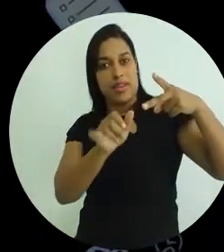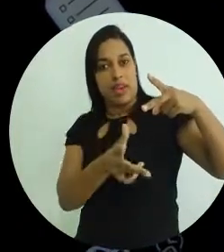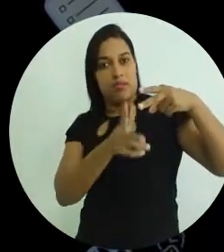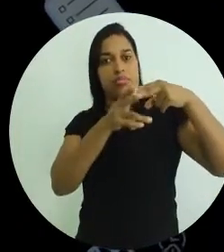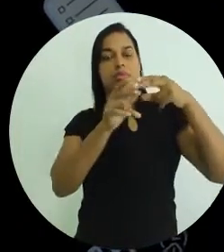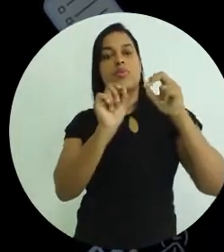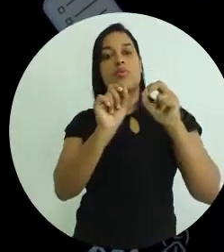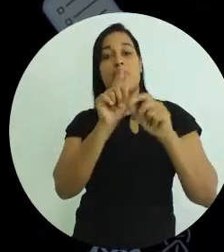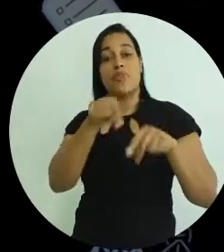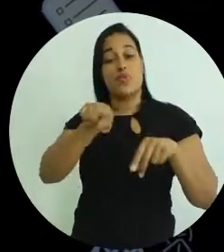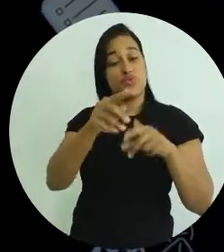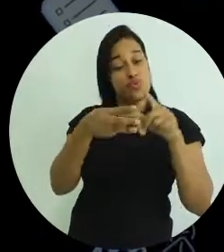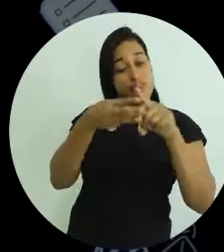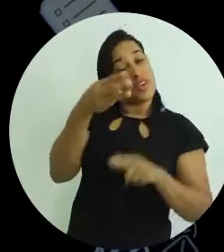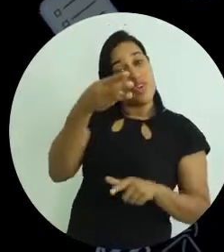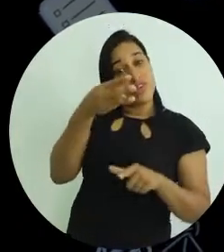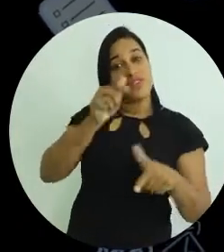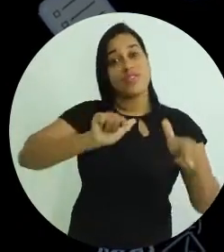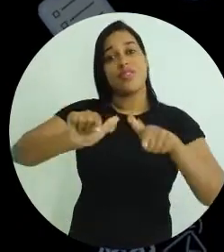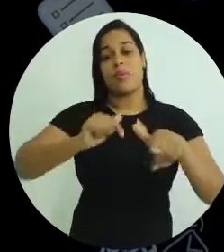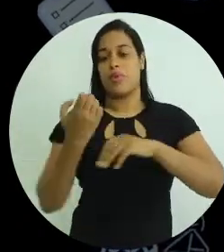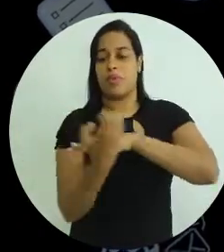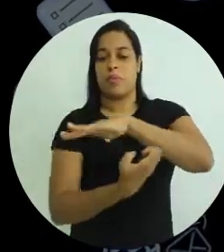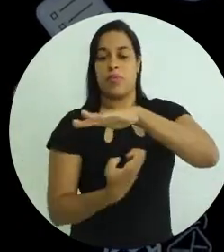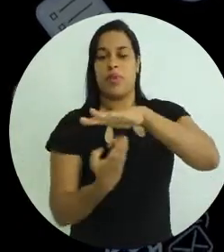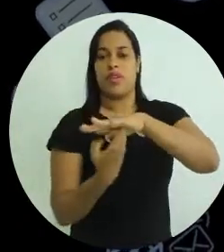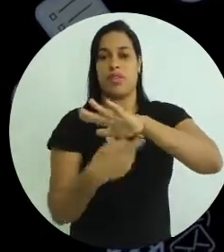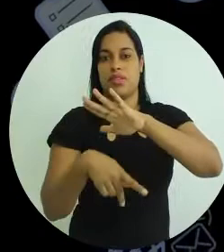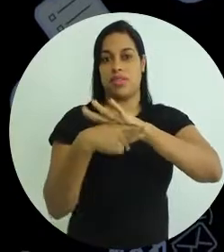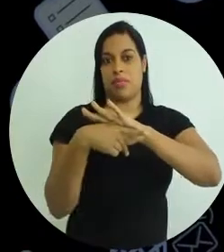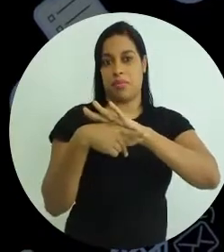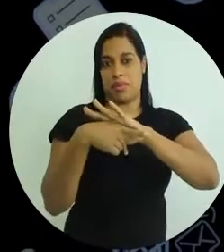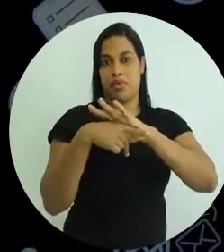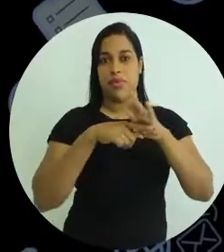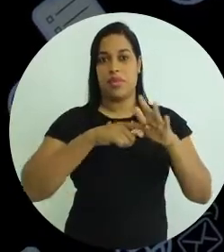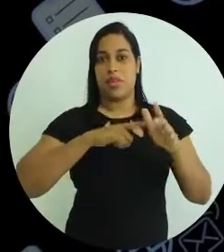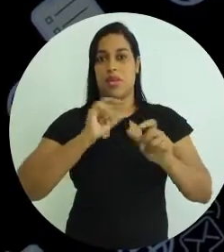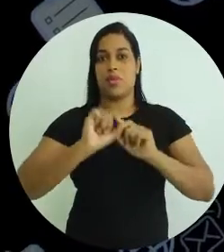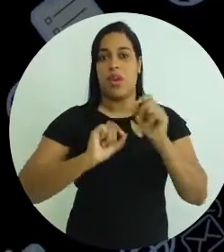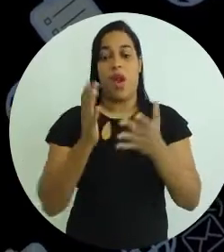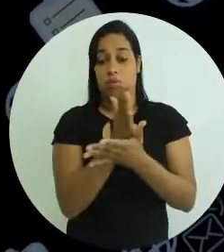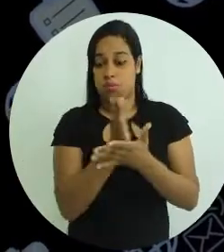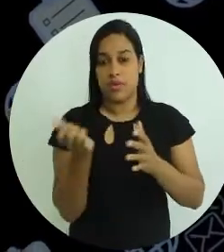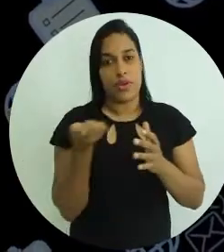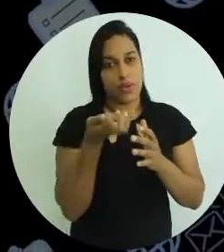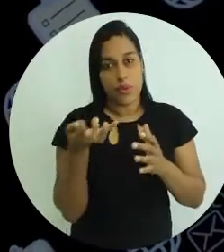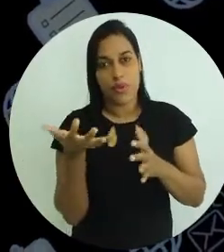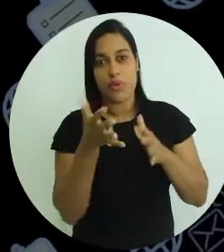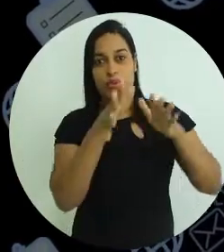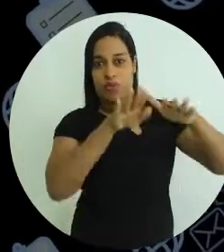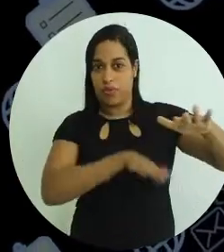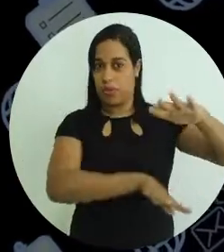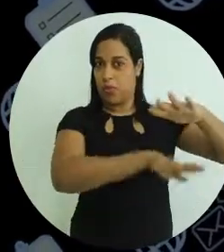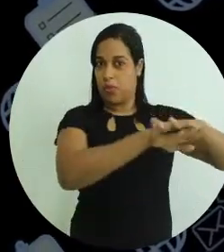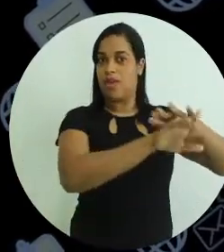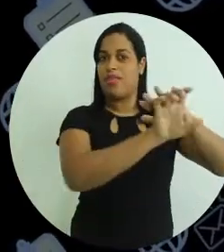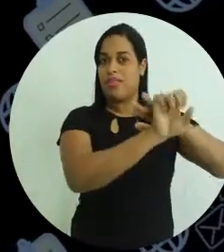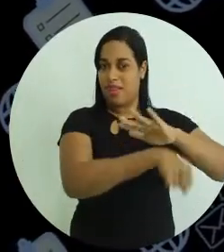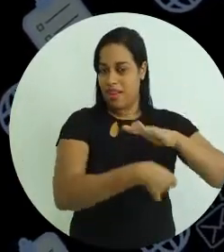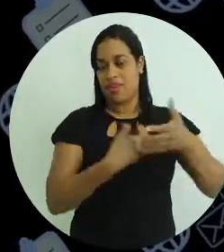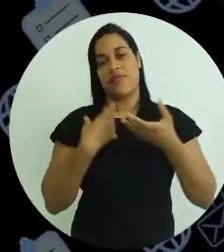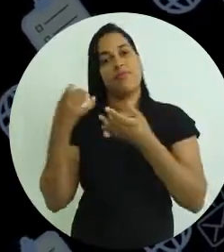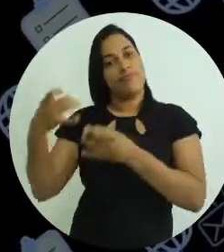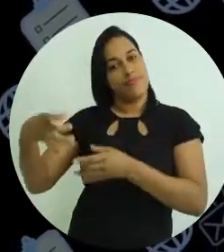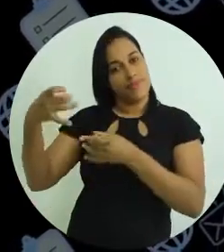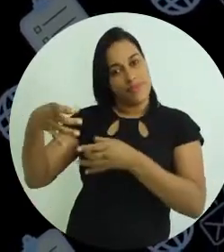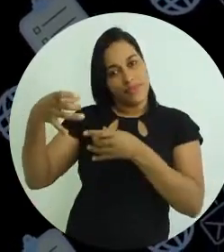com negócios. Como assim? A empresa de vocês ela é uma empresa que tem alguns produtos que vão ficar estocados, que vão ser